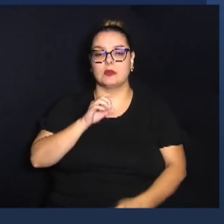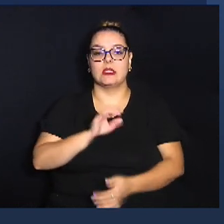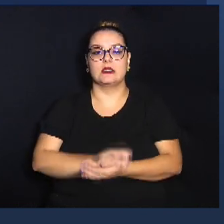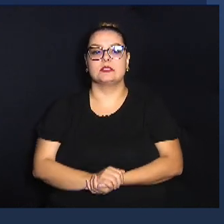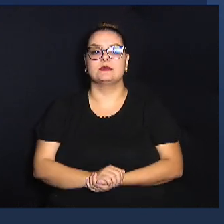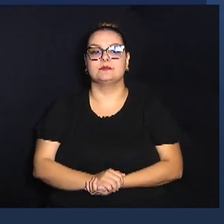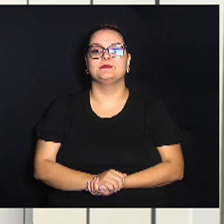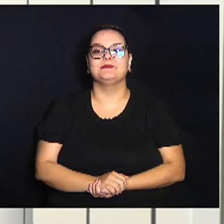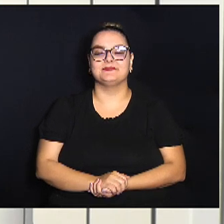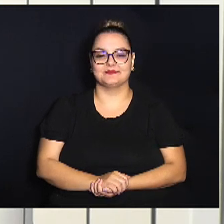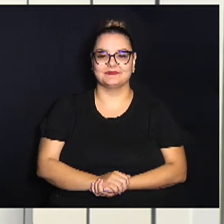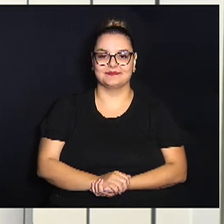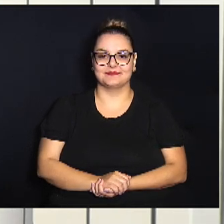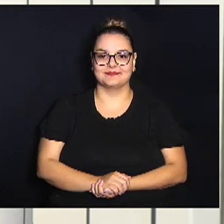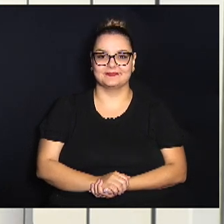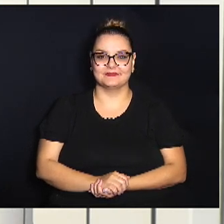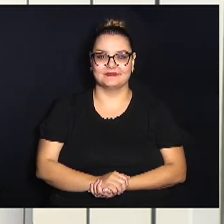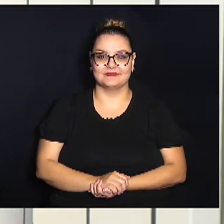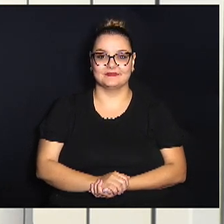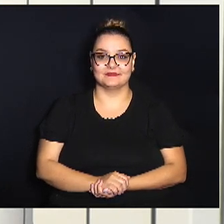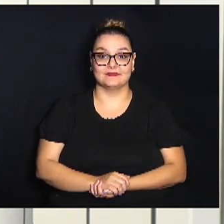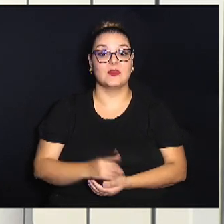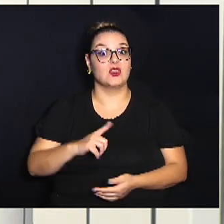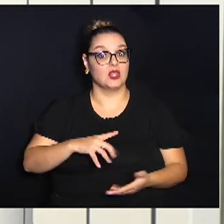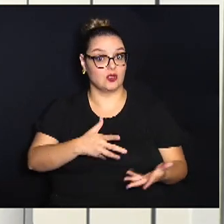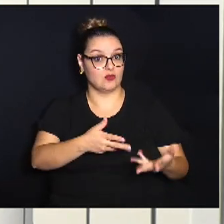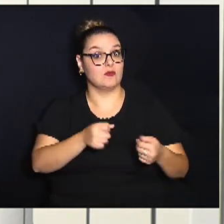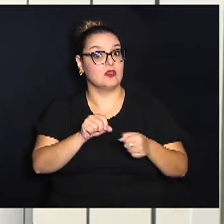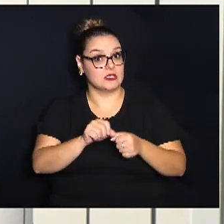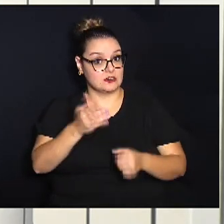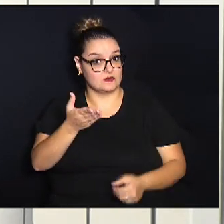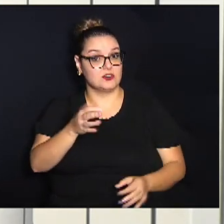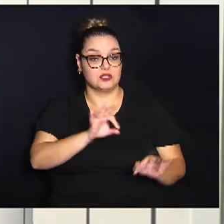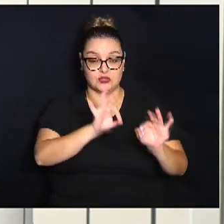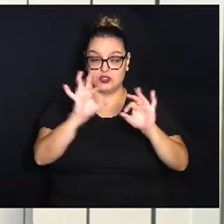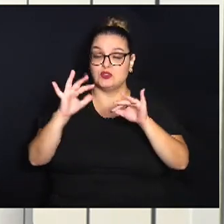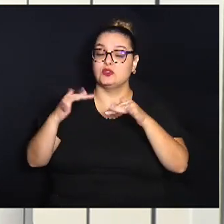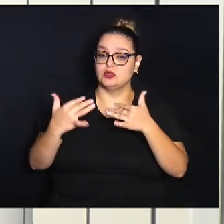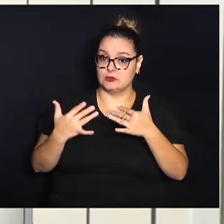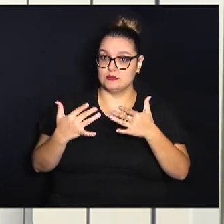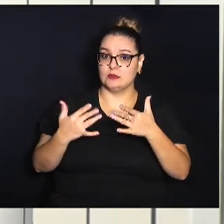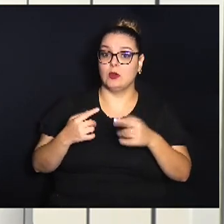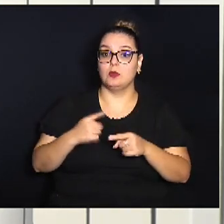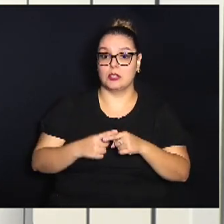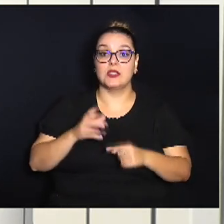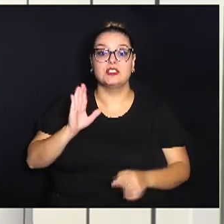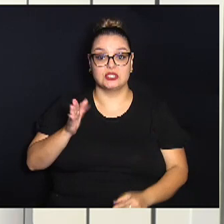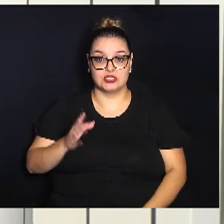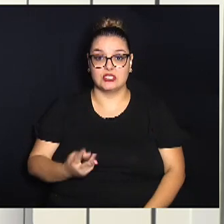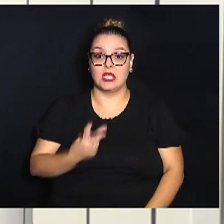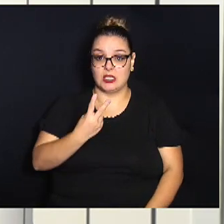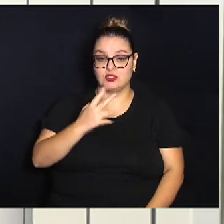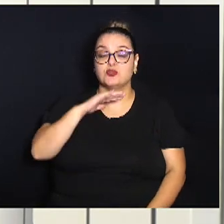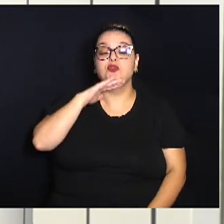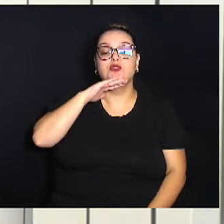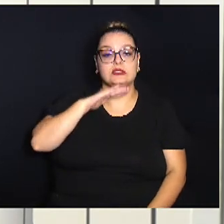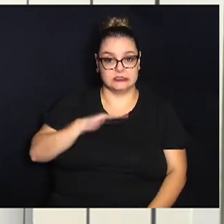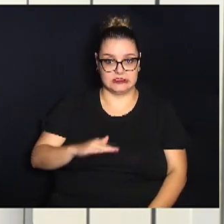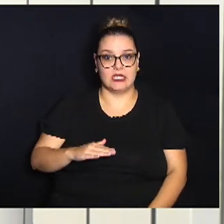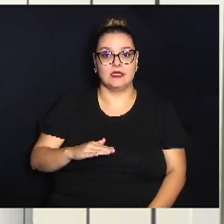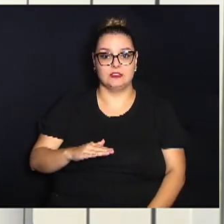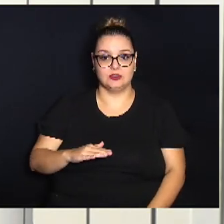Campinas. Eu tenho convites a fazer a você que está nos acompanhando, hein? Porque daqui a pouco, às 2 horas da